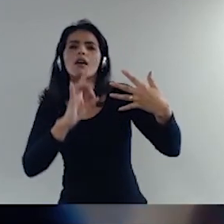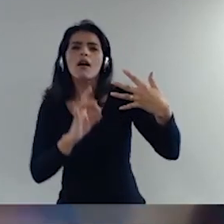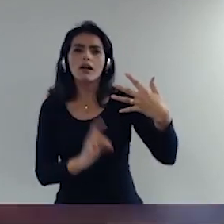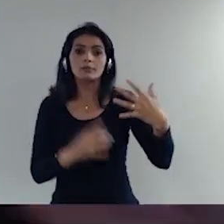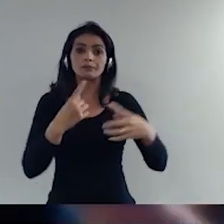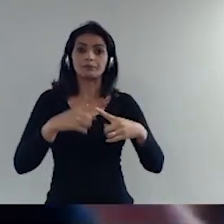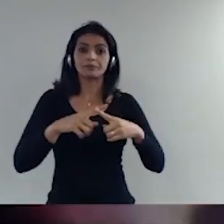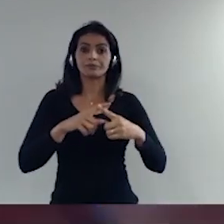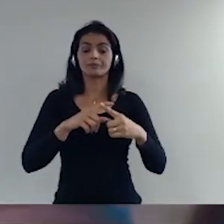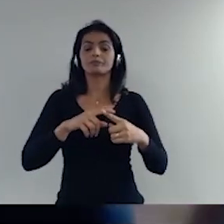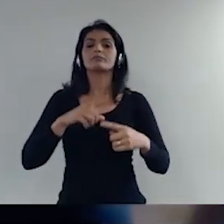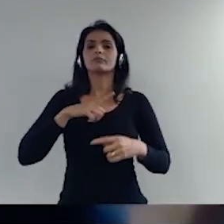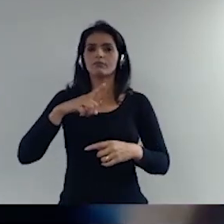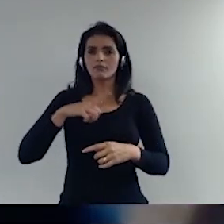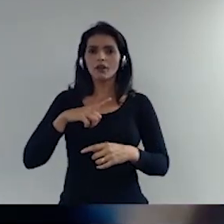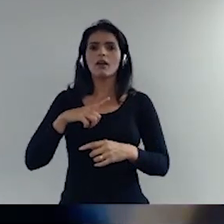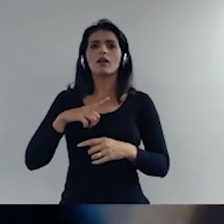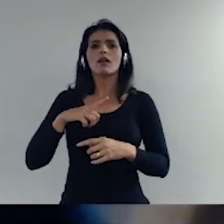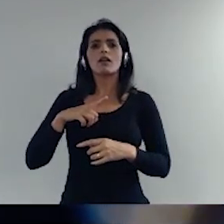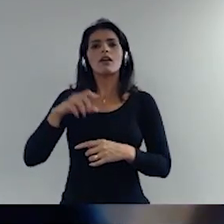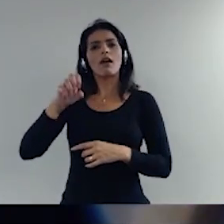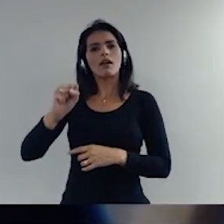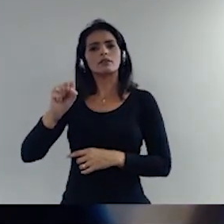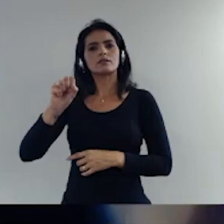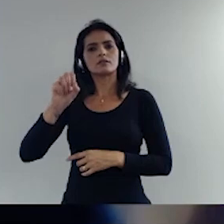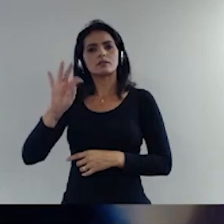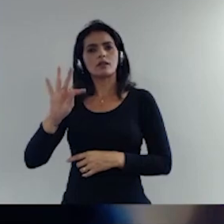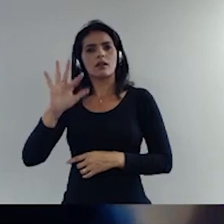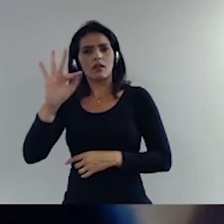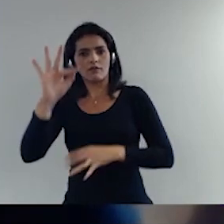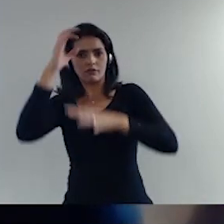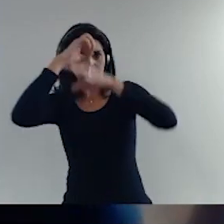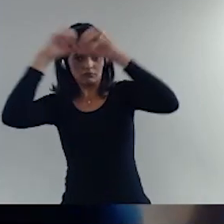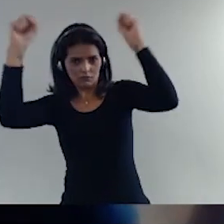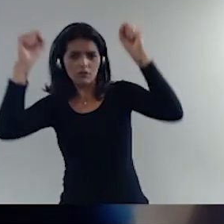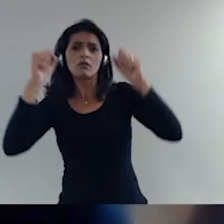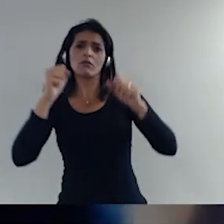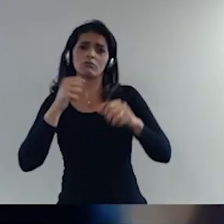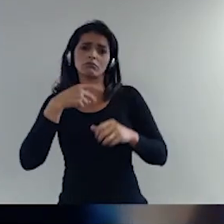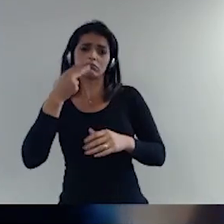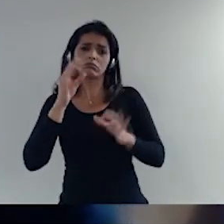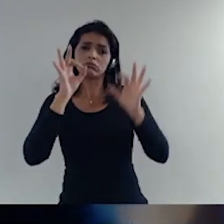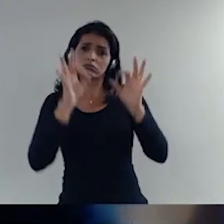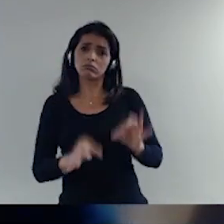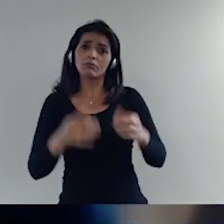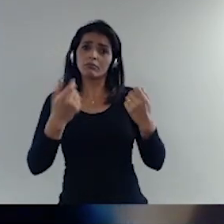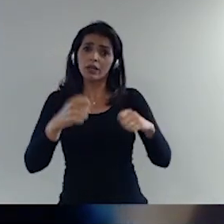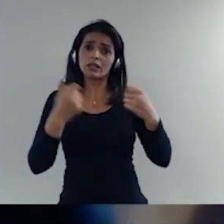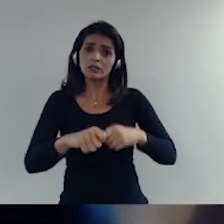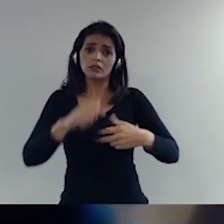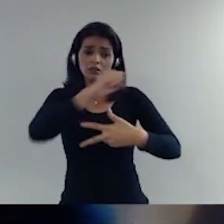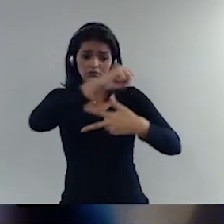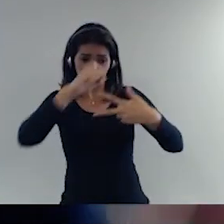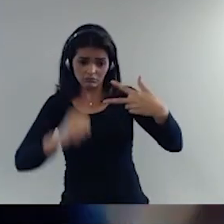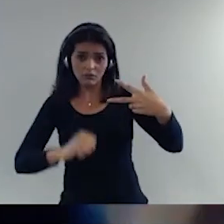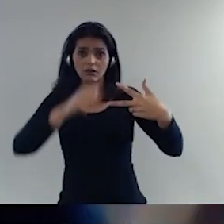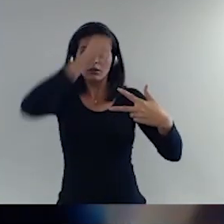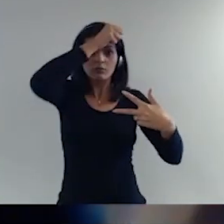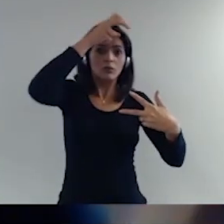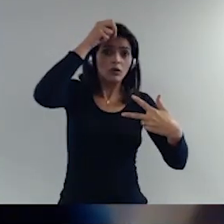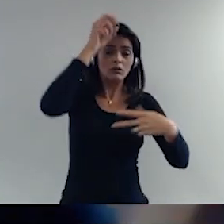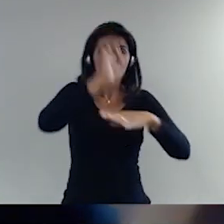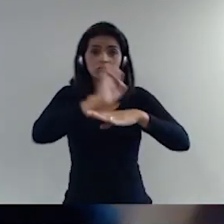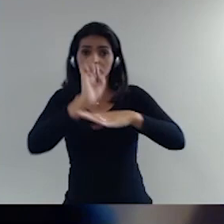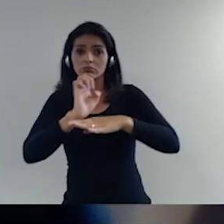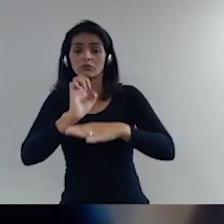partir de um leque maior, né, contemplado pelo Supremo, que é a cooperação entre os poderes. Portanto, nós estamos num